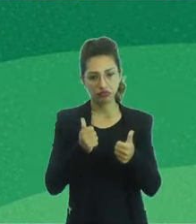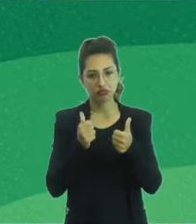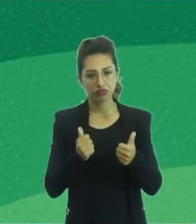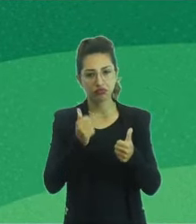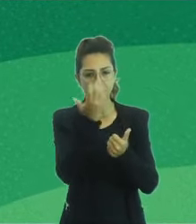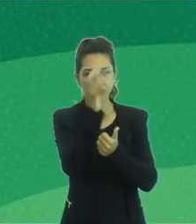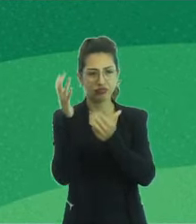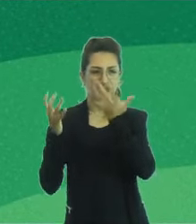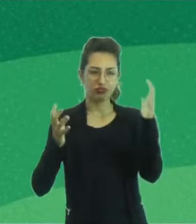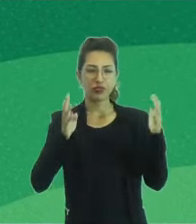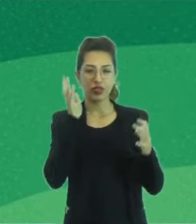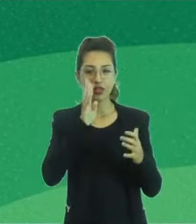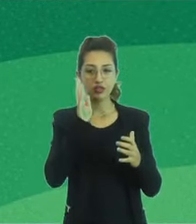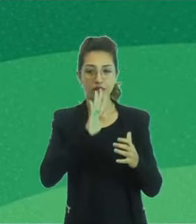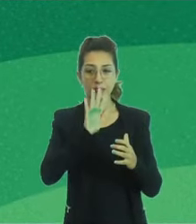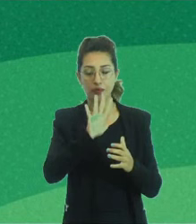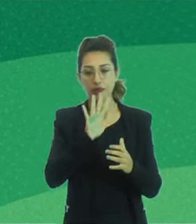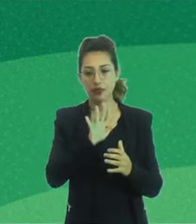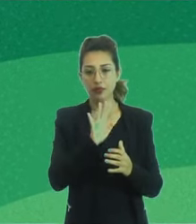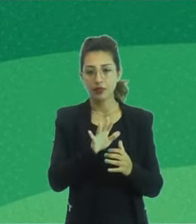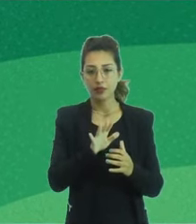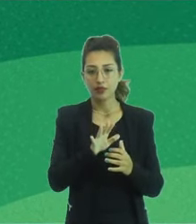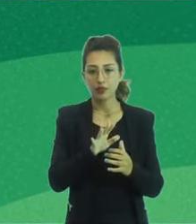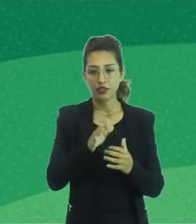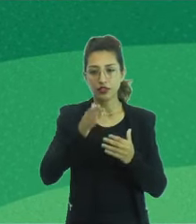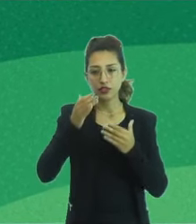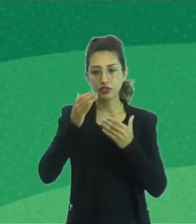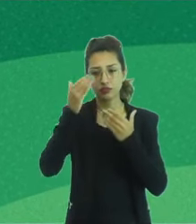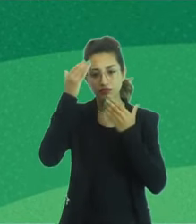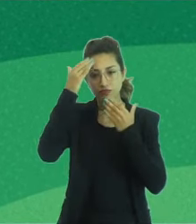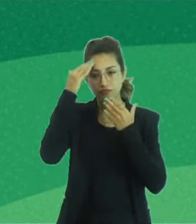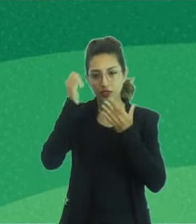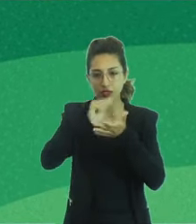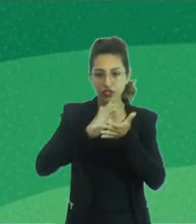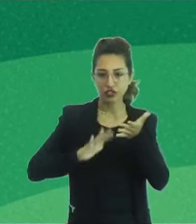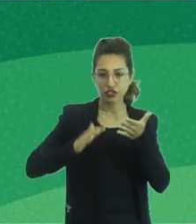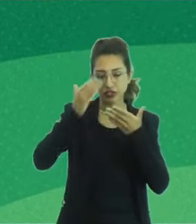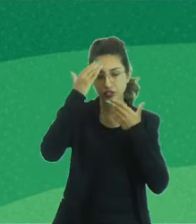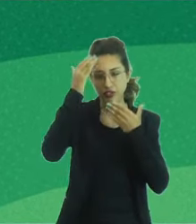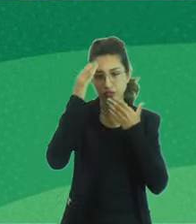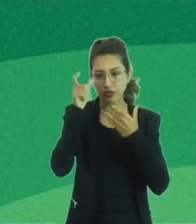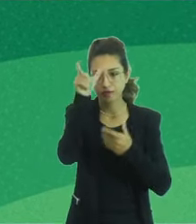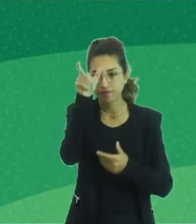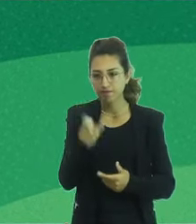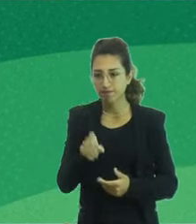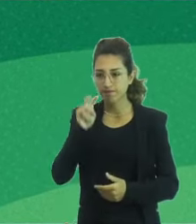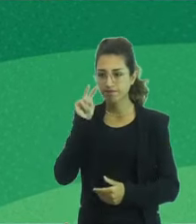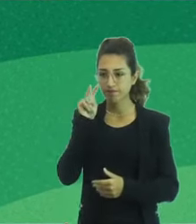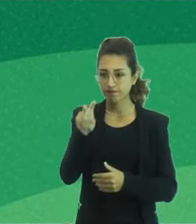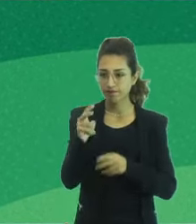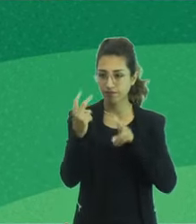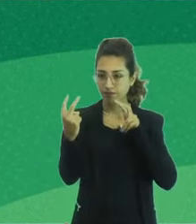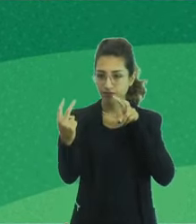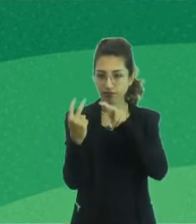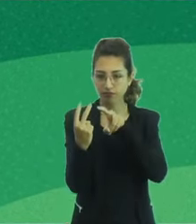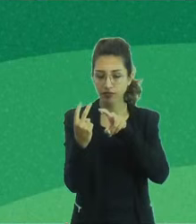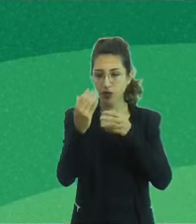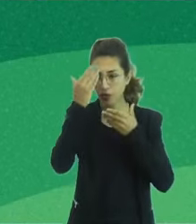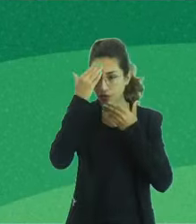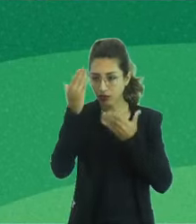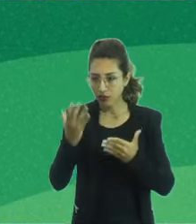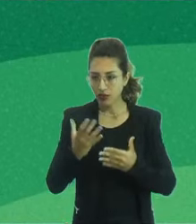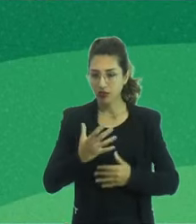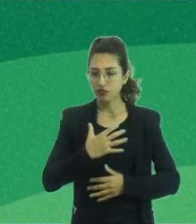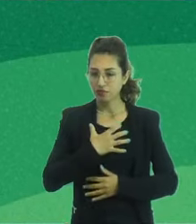é muito legal mas tipo esses exercícios de gratidão só funcionam quando a gente olha para o outro e fala muito obrigado estou sentindo muito lisonjeado